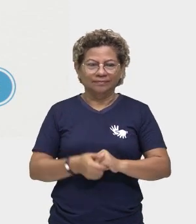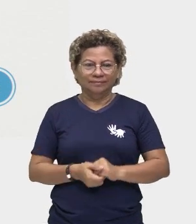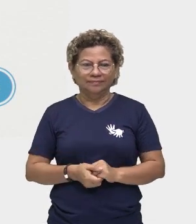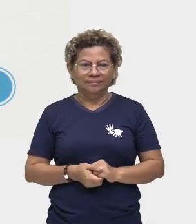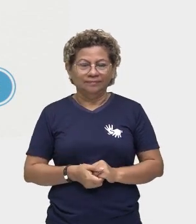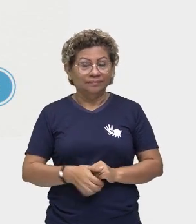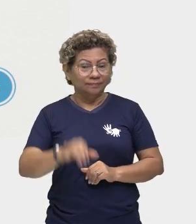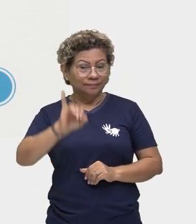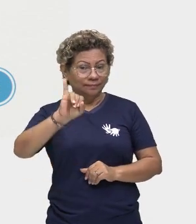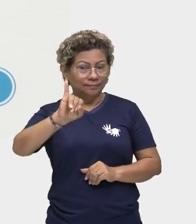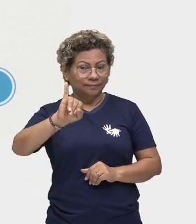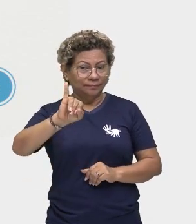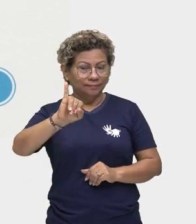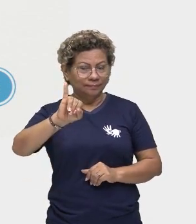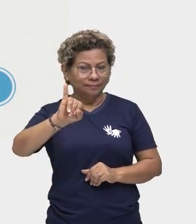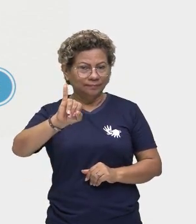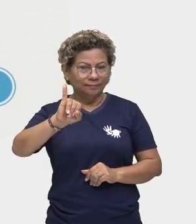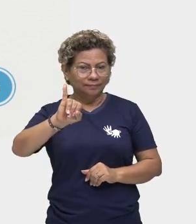Então, observem bem.